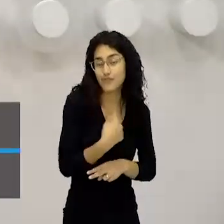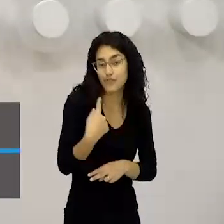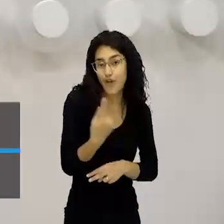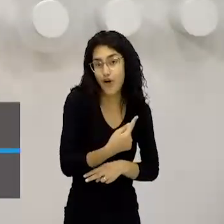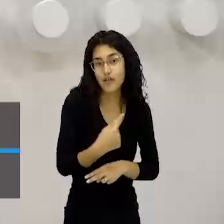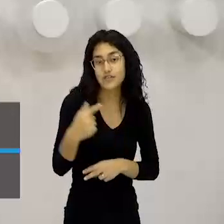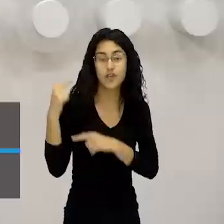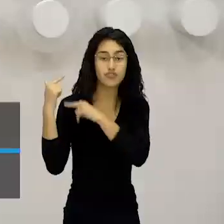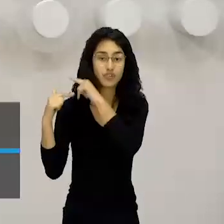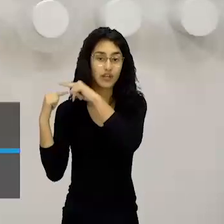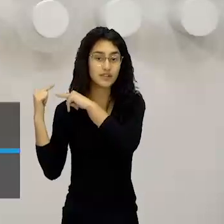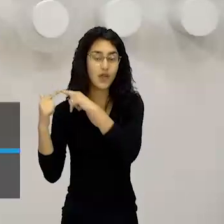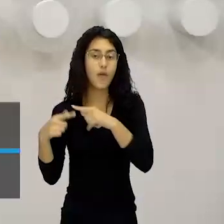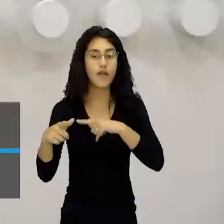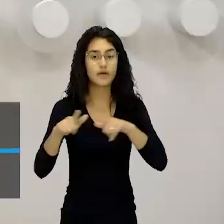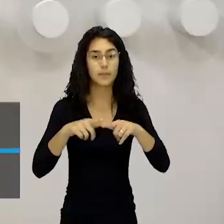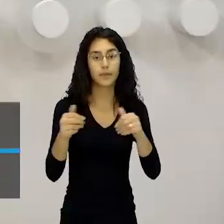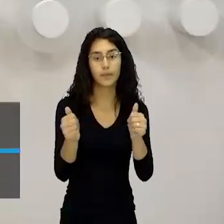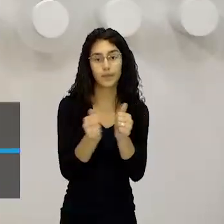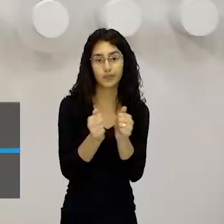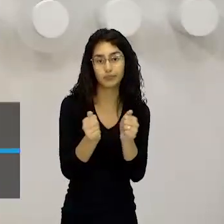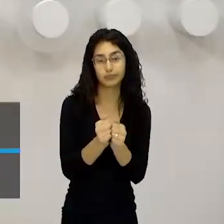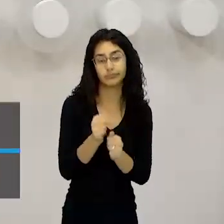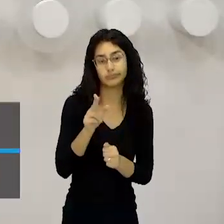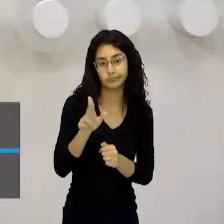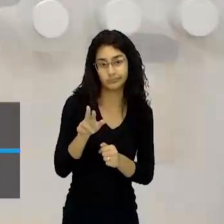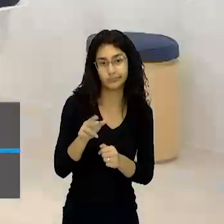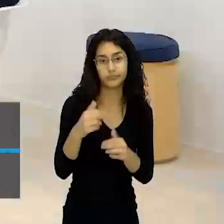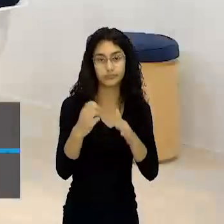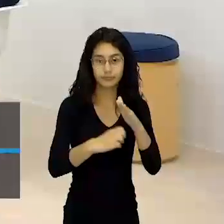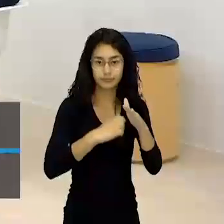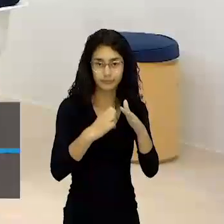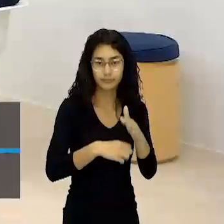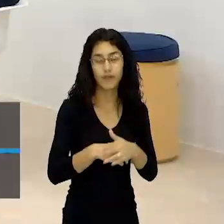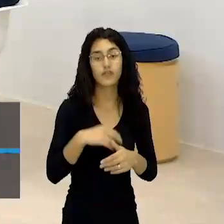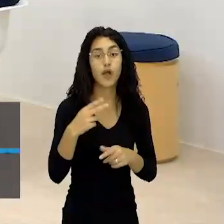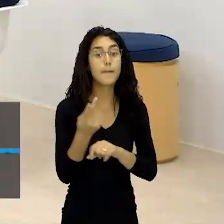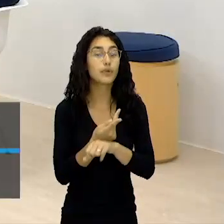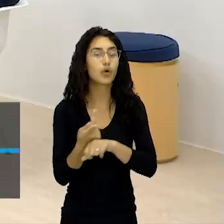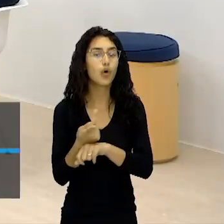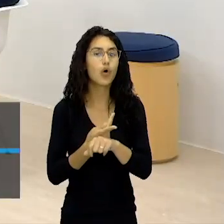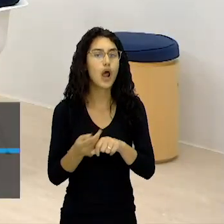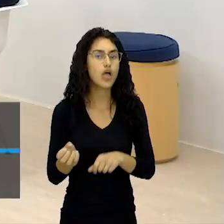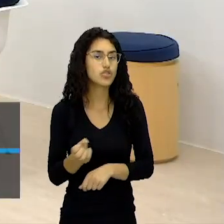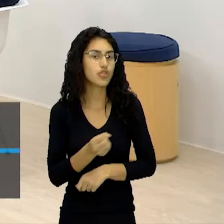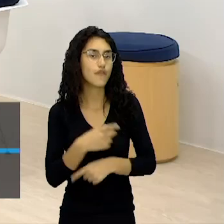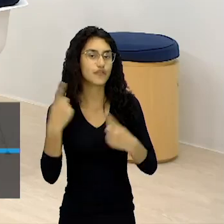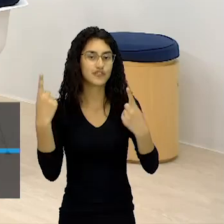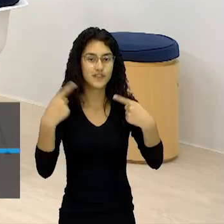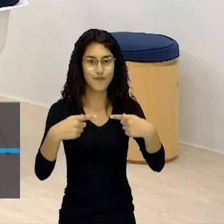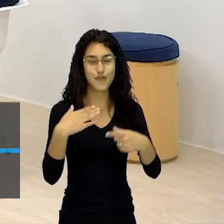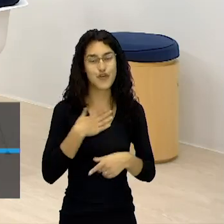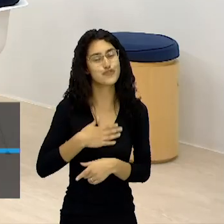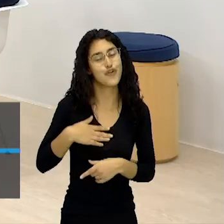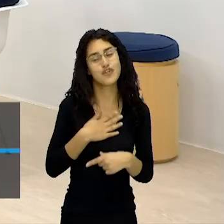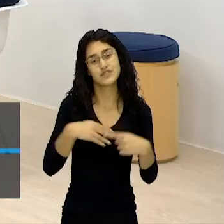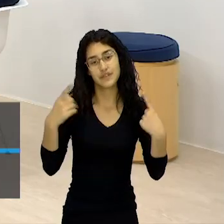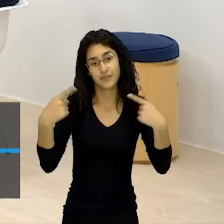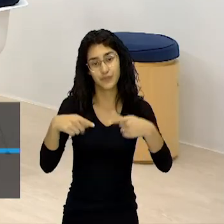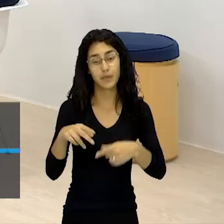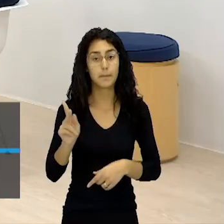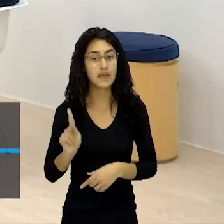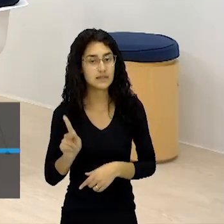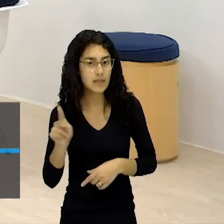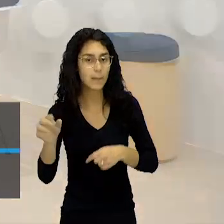vida inteira no emprego. Ele vai procurar novos desafios e eles gostam de ser desafiados, mas sempre